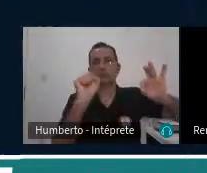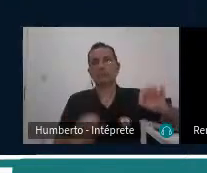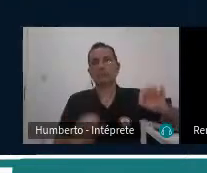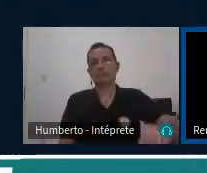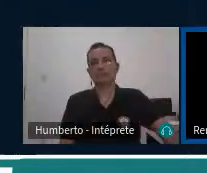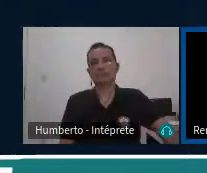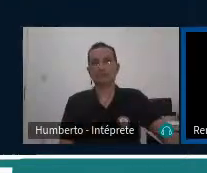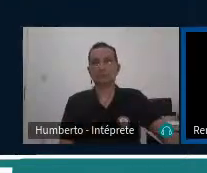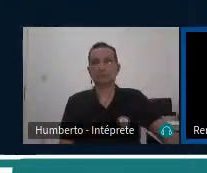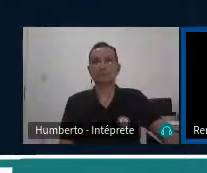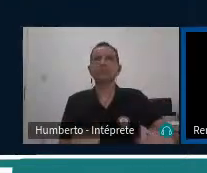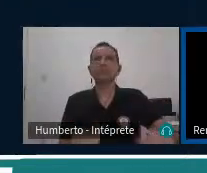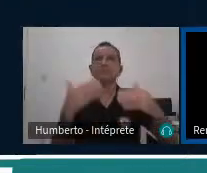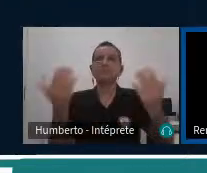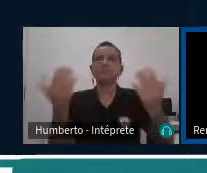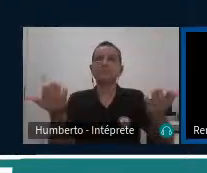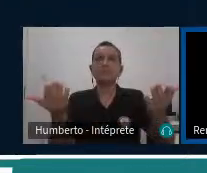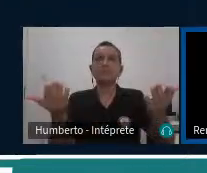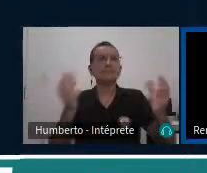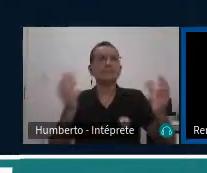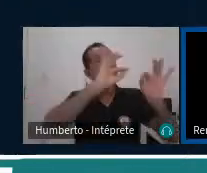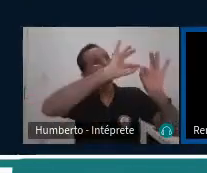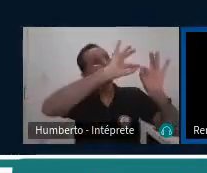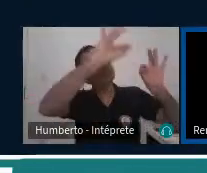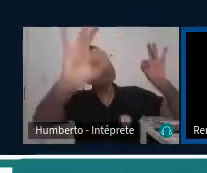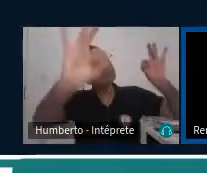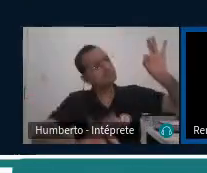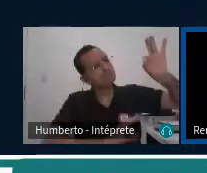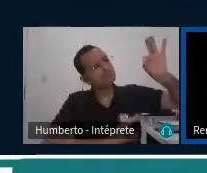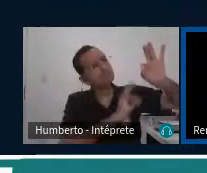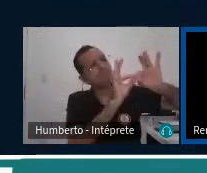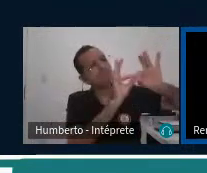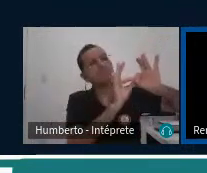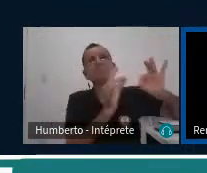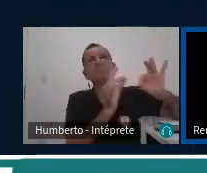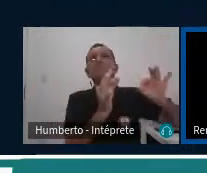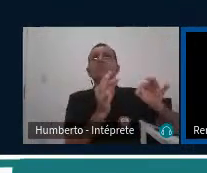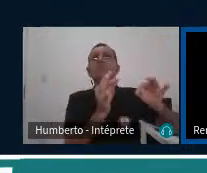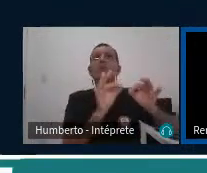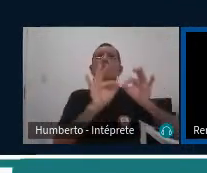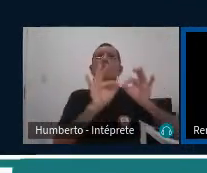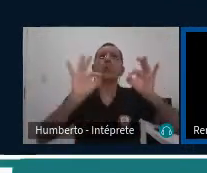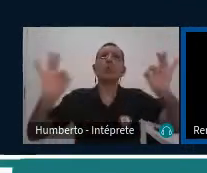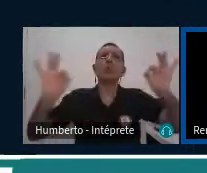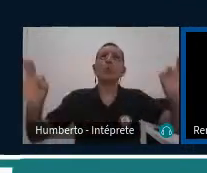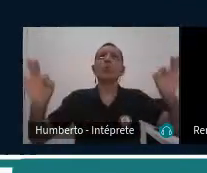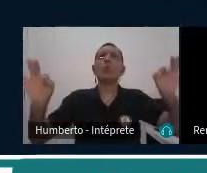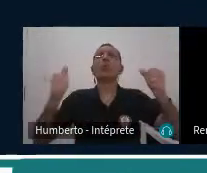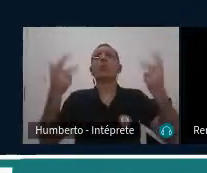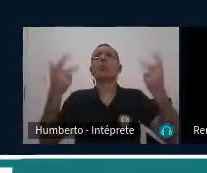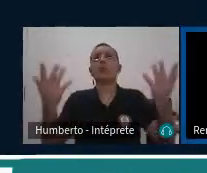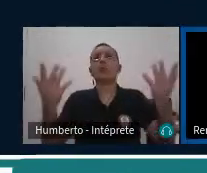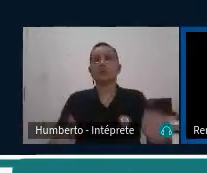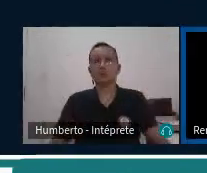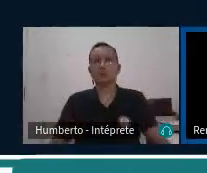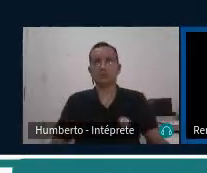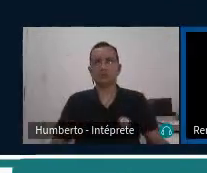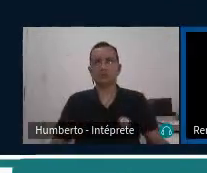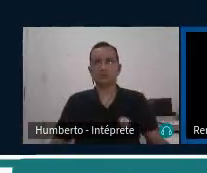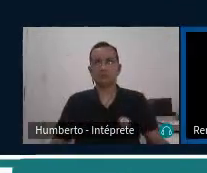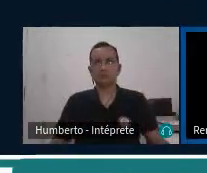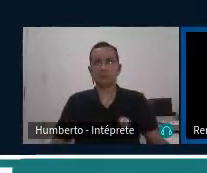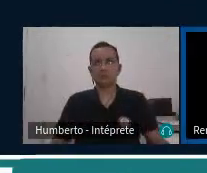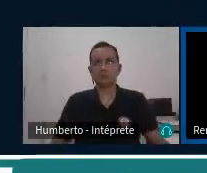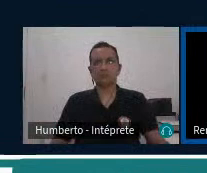Mas quanto é um comprimento do círculo? É outro conceito principal que a gente precisa. Comprimento da circunferência. Para achar o comprimento da circunferência, a gente vai